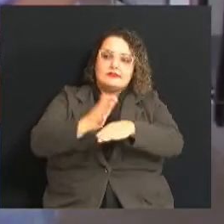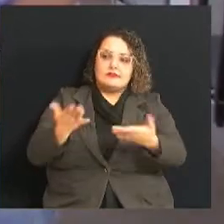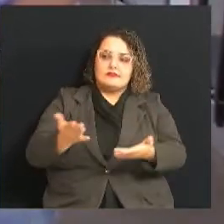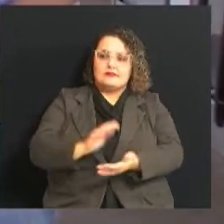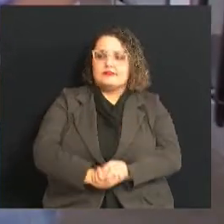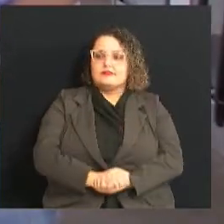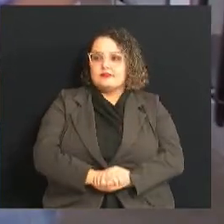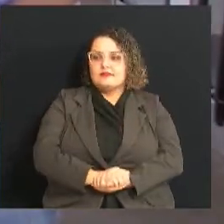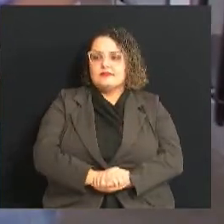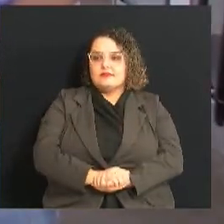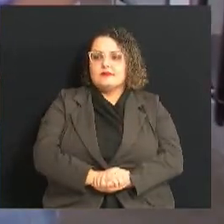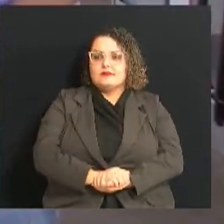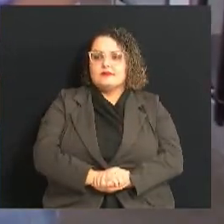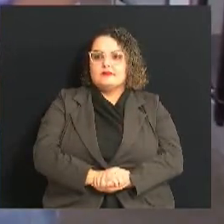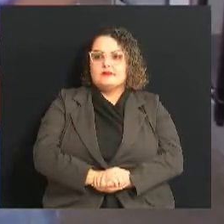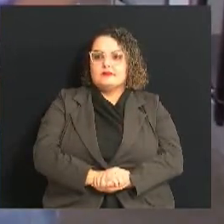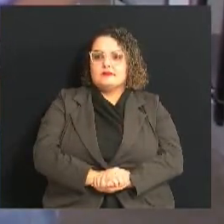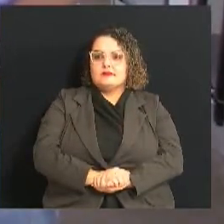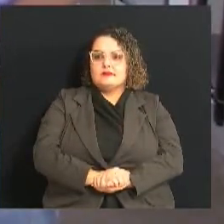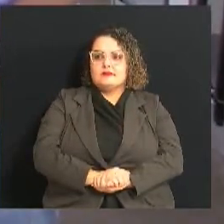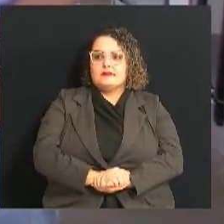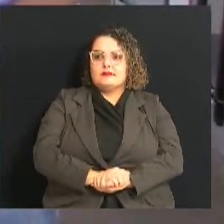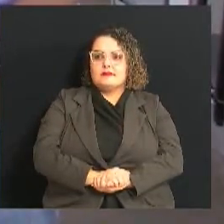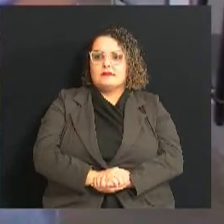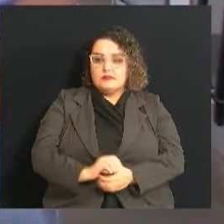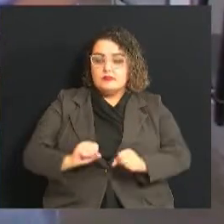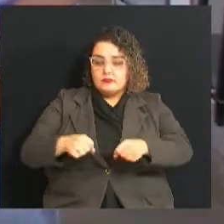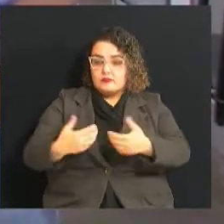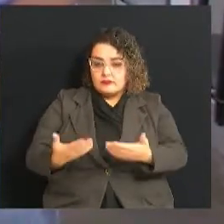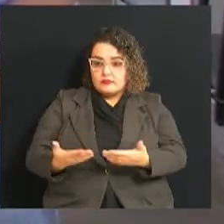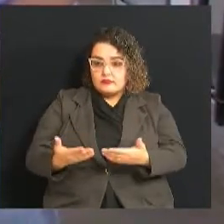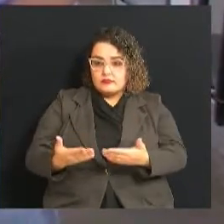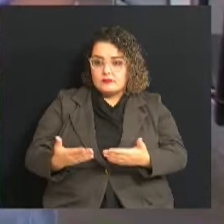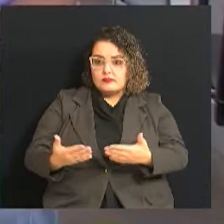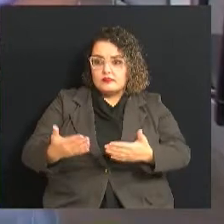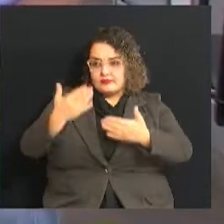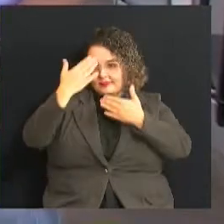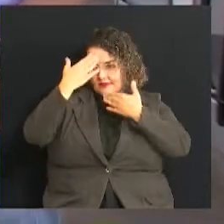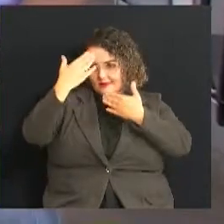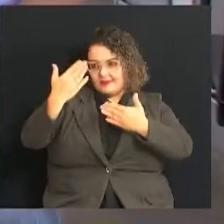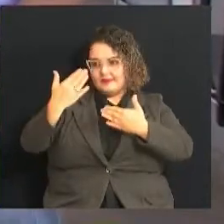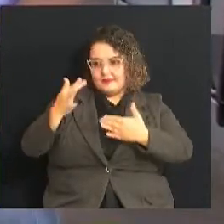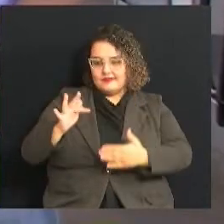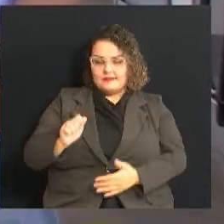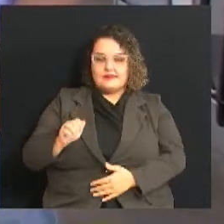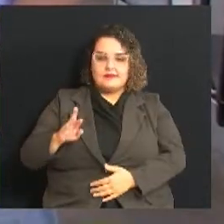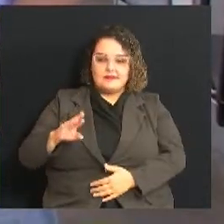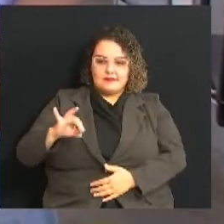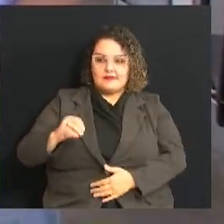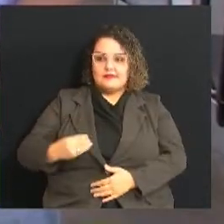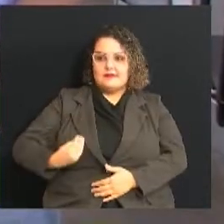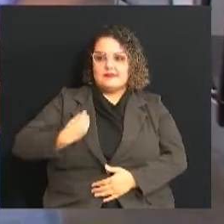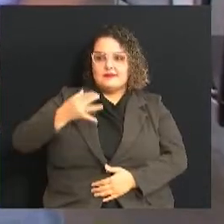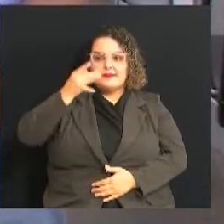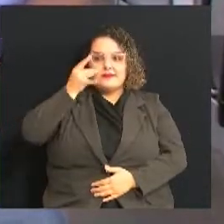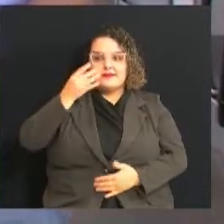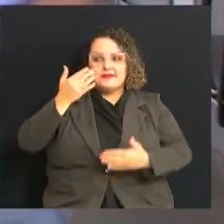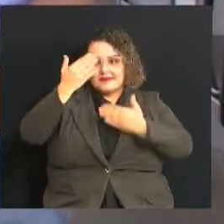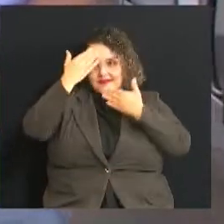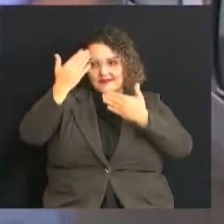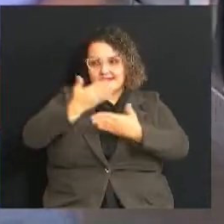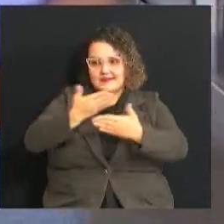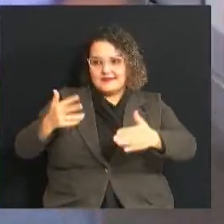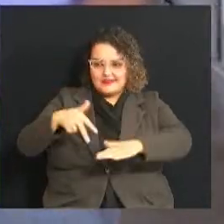pro pessoal, né? Reforçar. Exatamente. Que o pessoal possa colaborar. Muito obrigado por participar ao vivo conosco. Obrigado a vocês. Estamos à